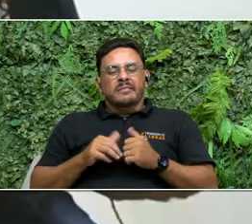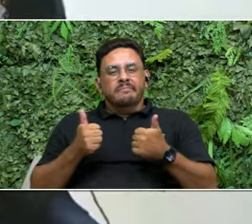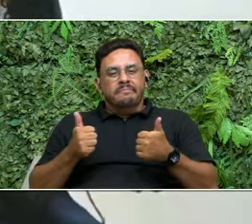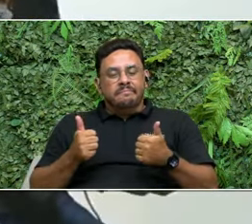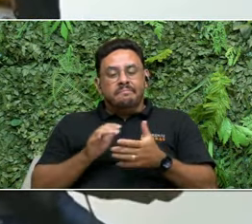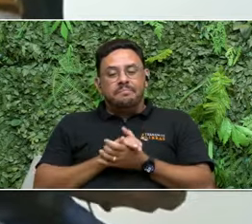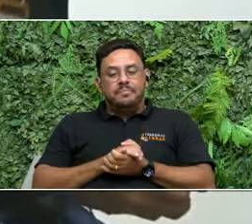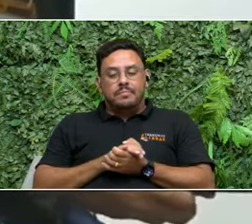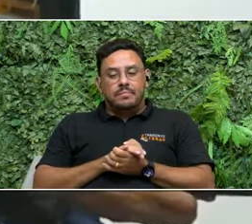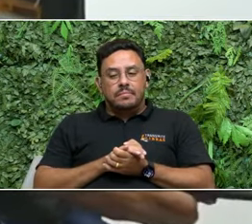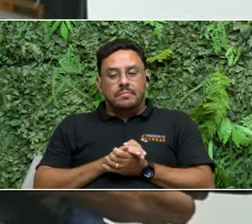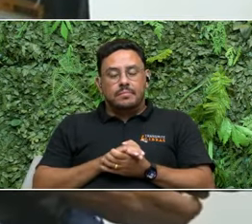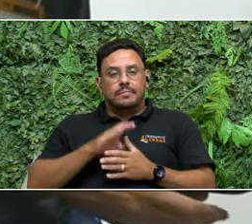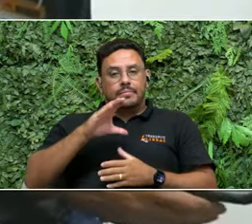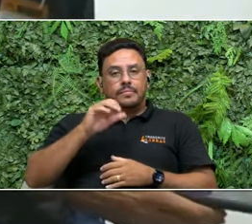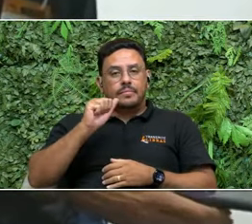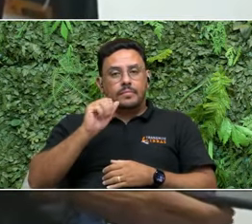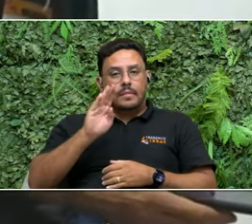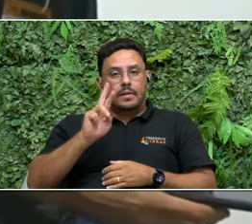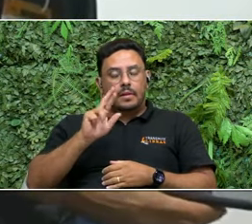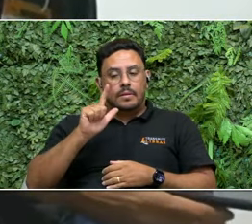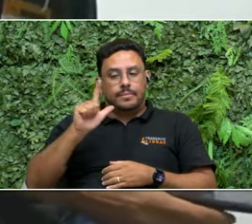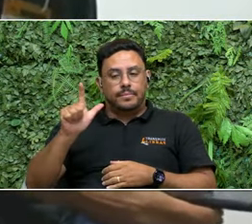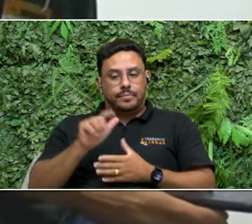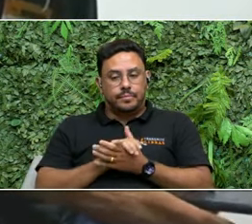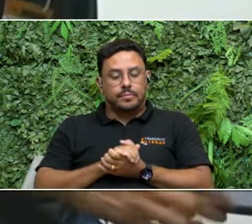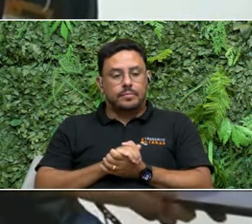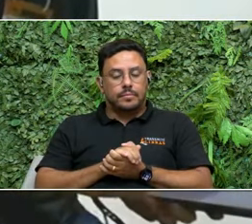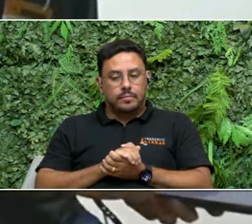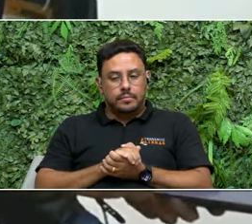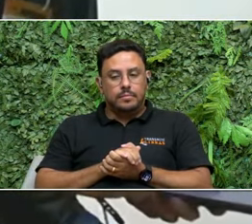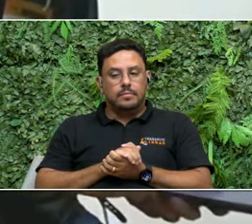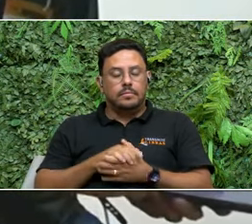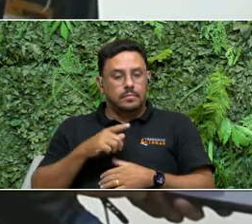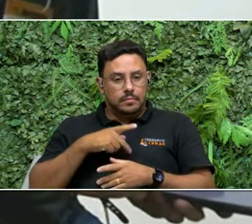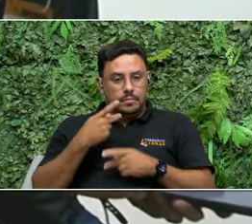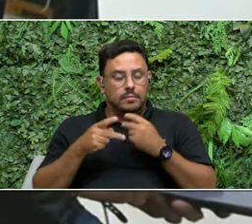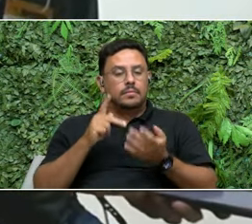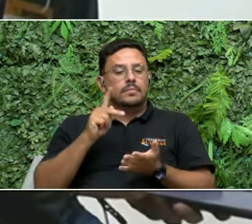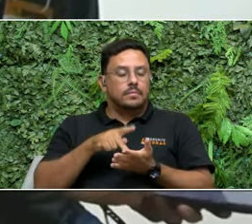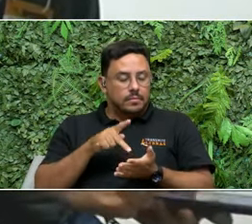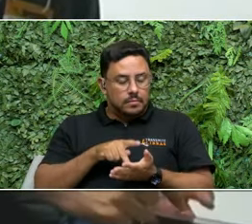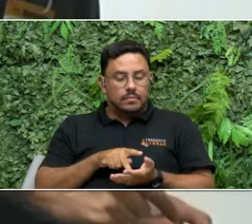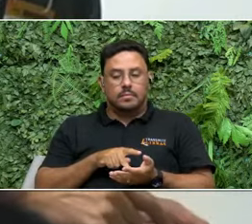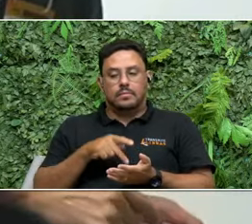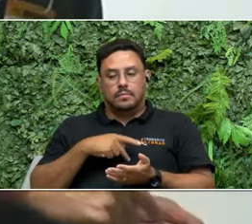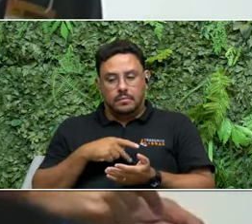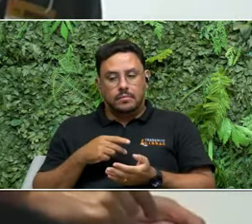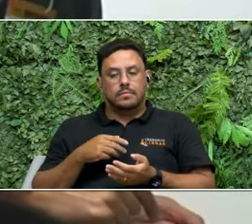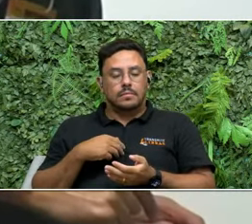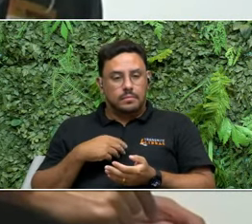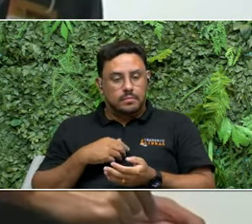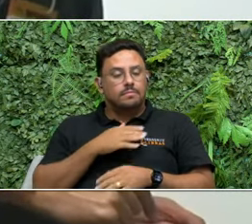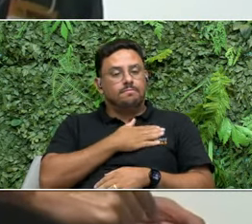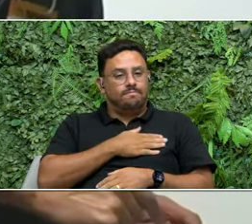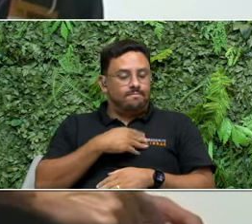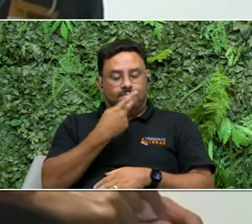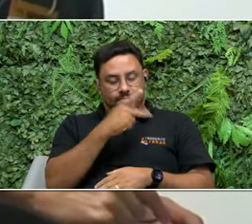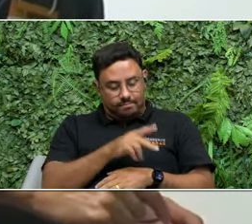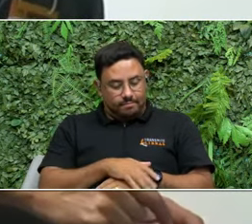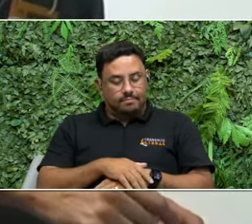Cabral o Rafael Cabral falhou né Bob é vamos vamos falar verdade né E olha que eu defendo ele para caramba